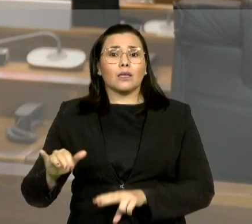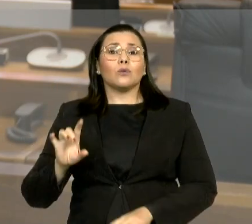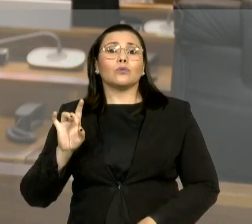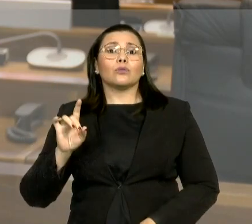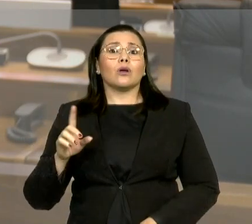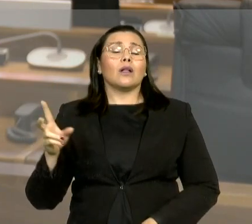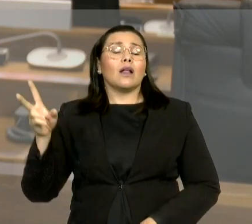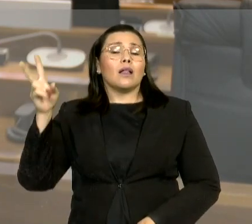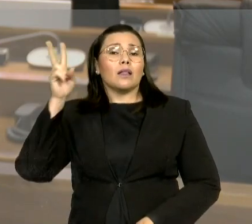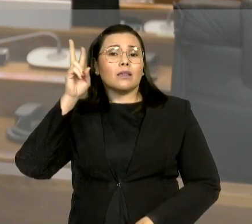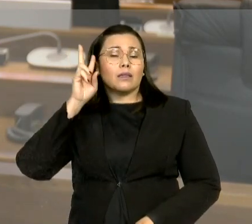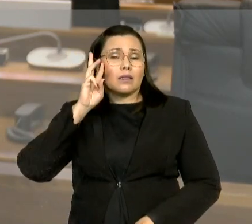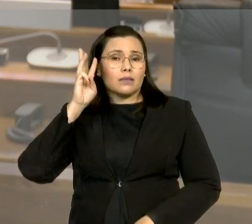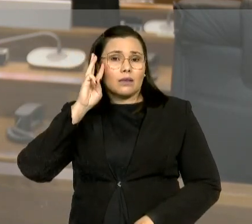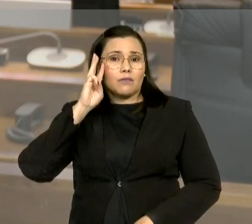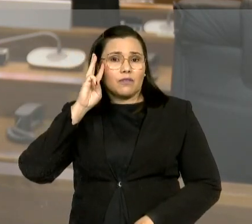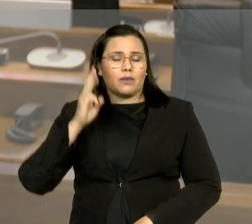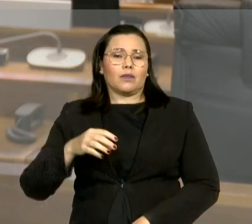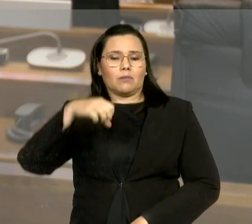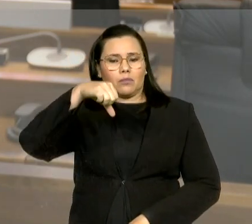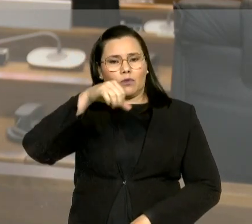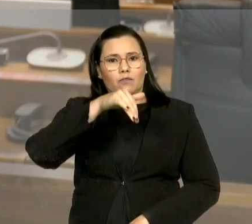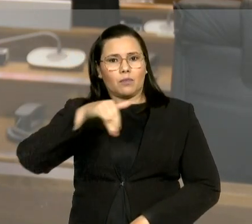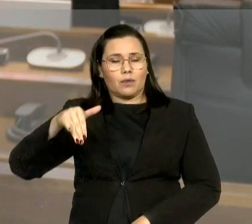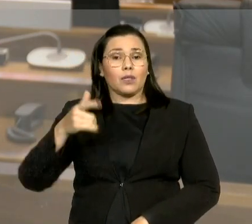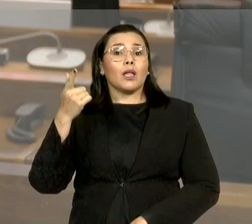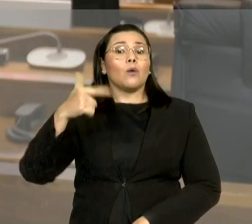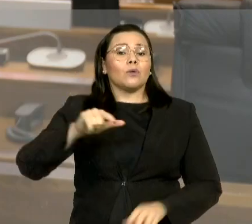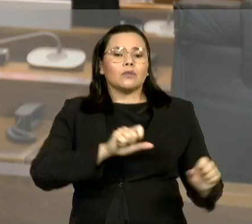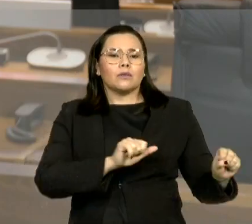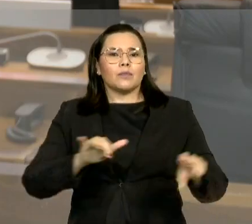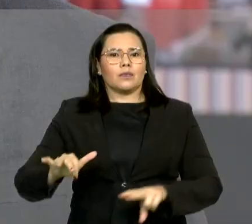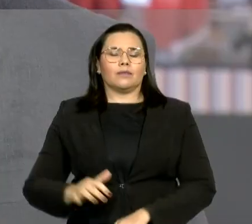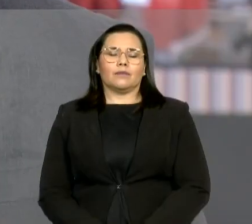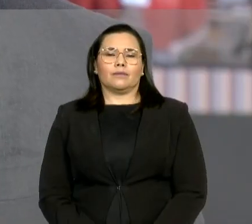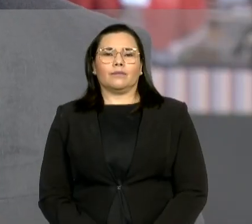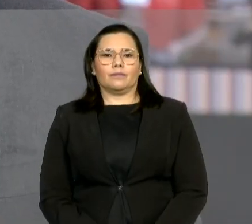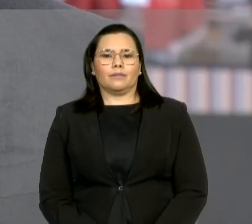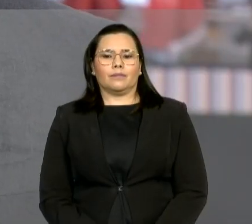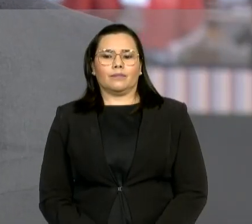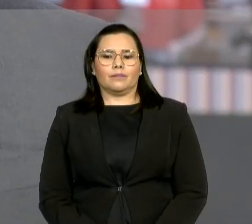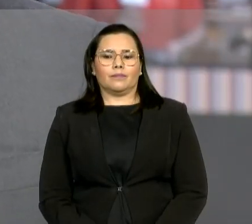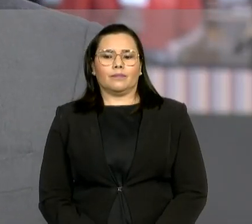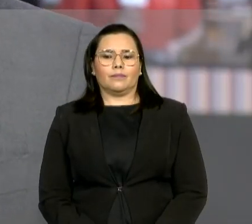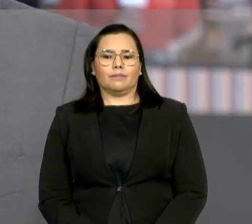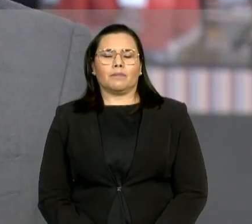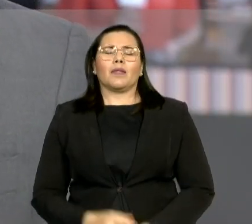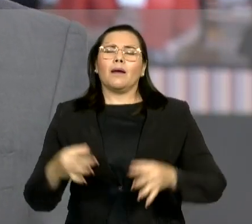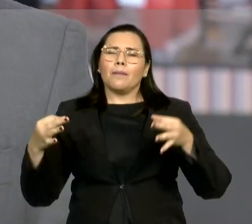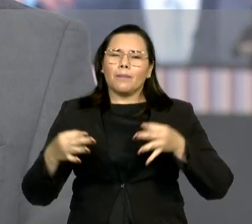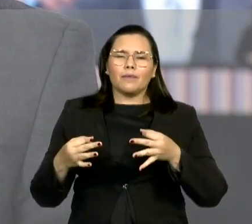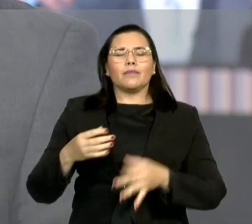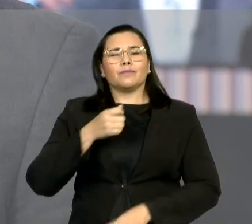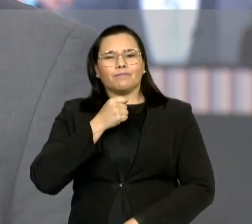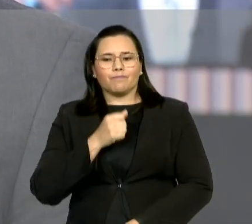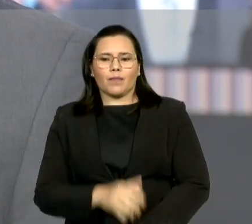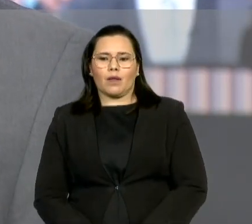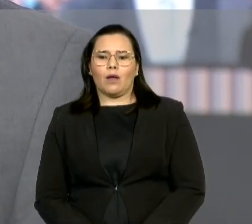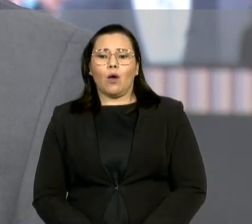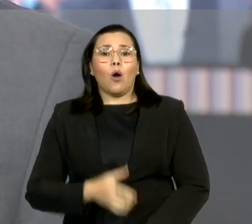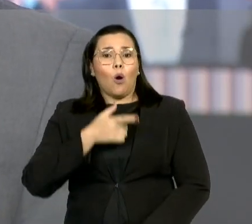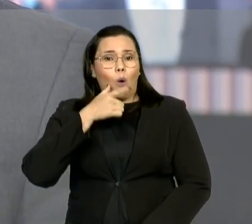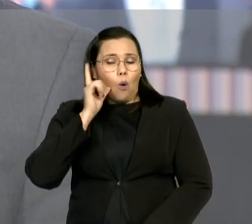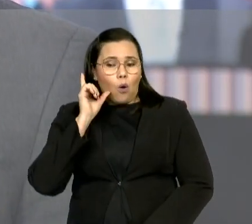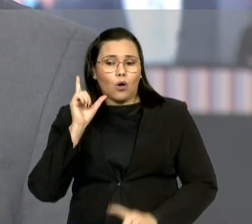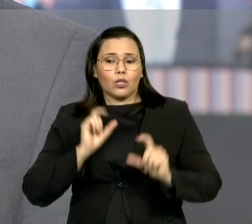terça-feira, a partir das 9h30 da manhã. Eu volto com você, Ronald. Perfeito, Milena. Muito obrigado. Olha, encerrou ontem o